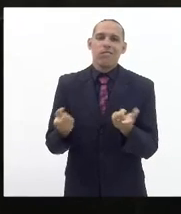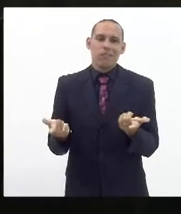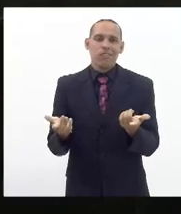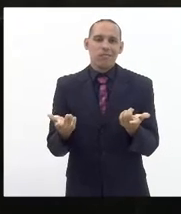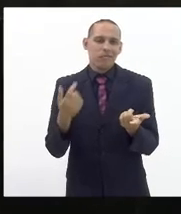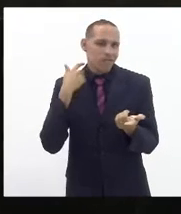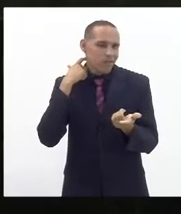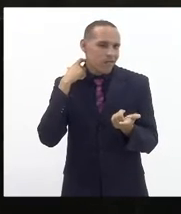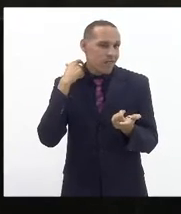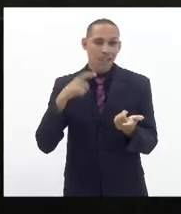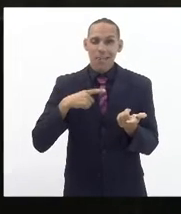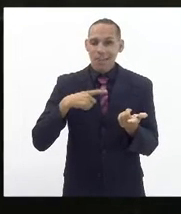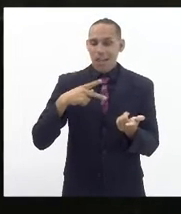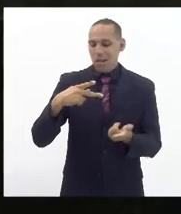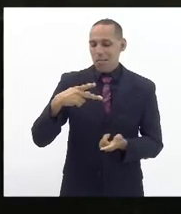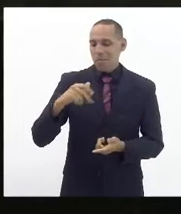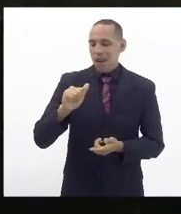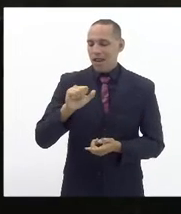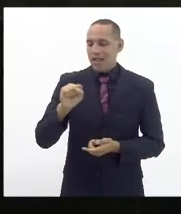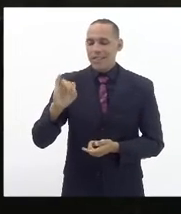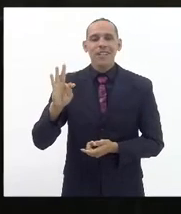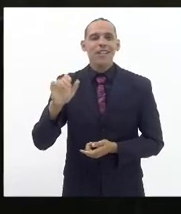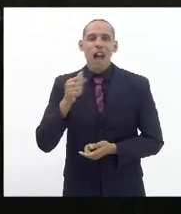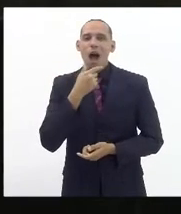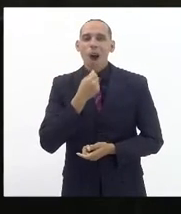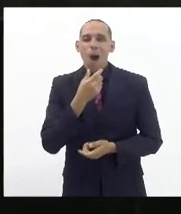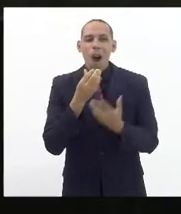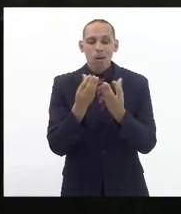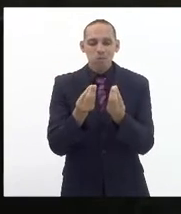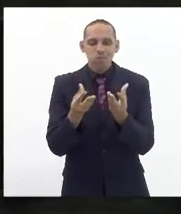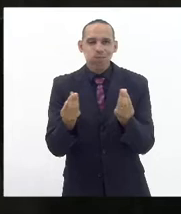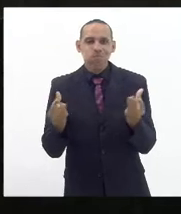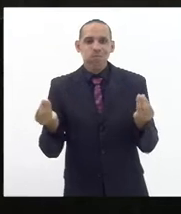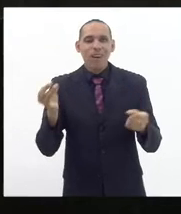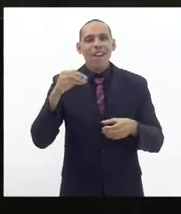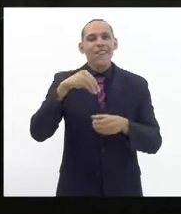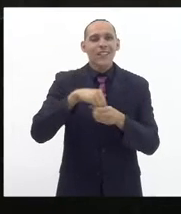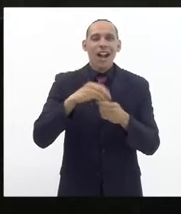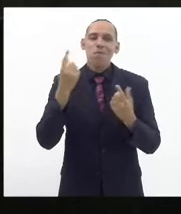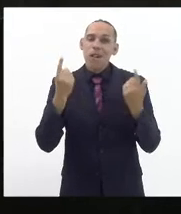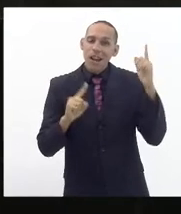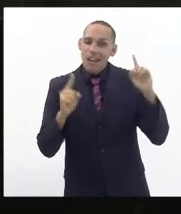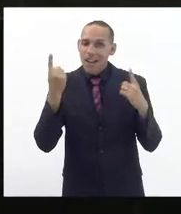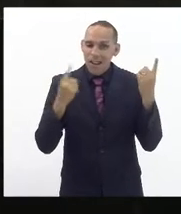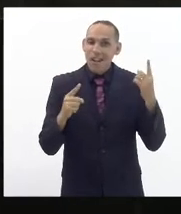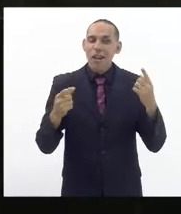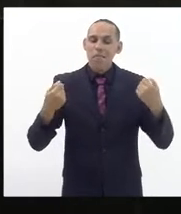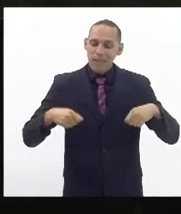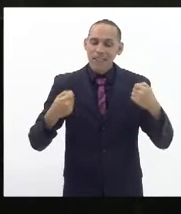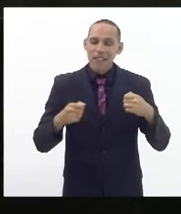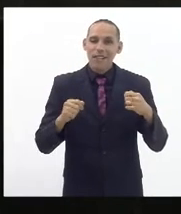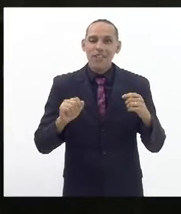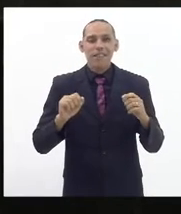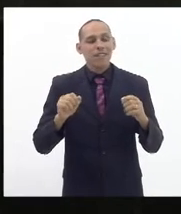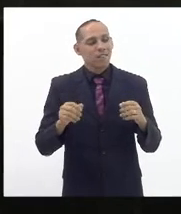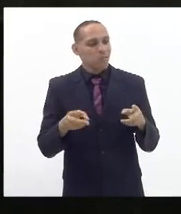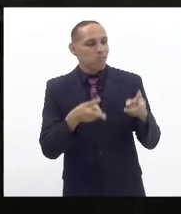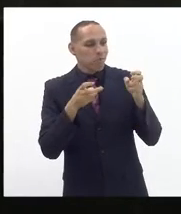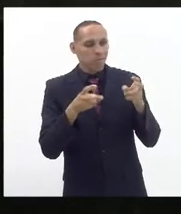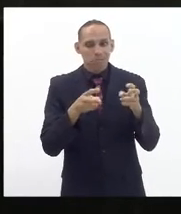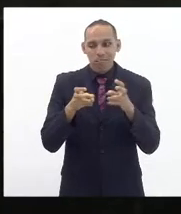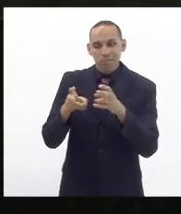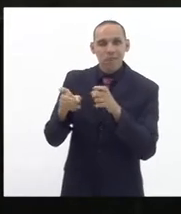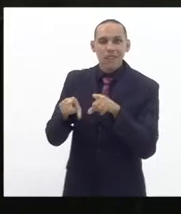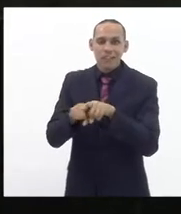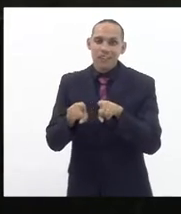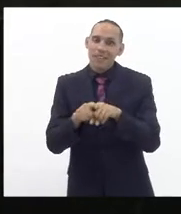diversos passistas na nossa cultura, no nosso carnaval, que também merecem referências. Então, foi proposital